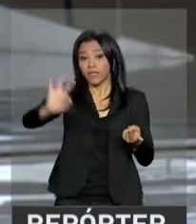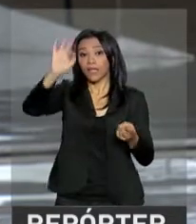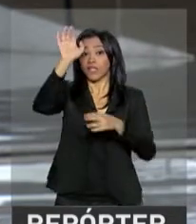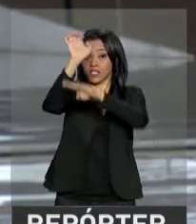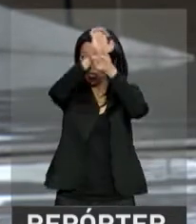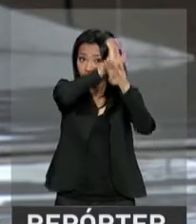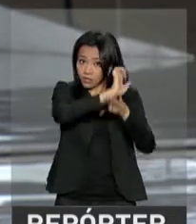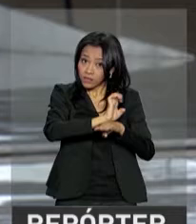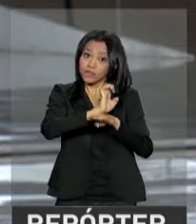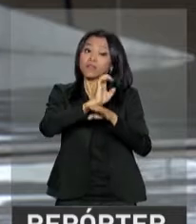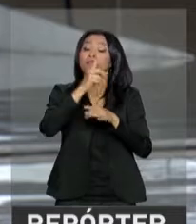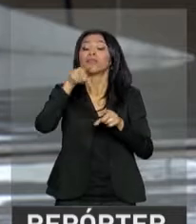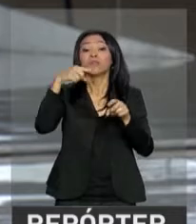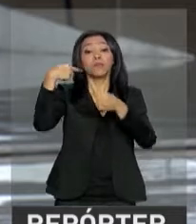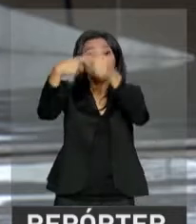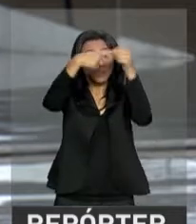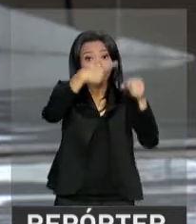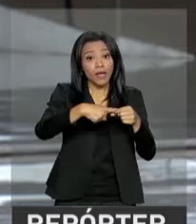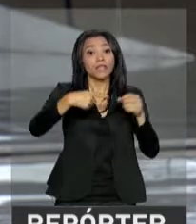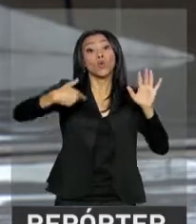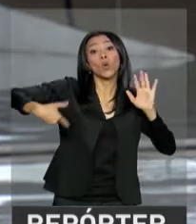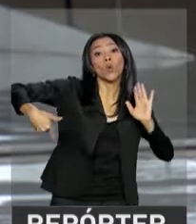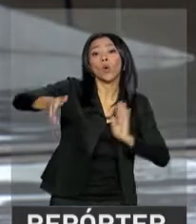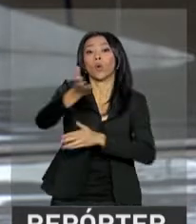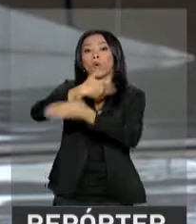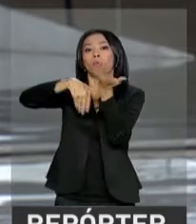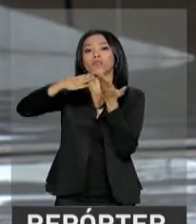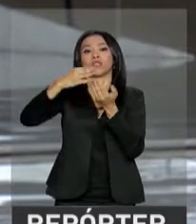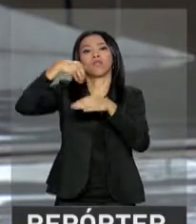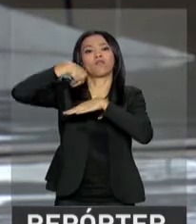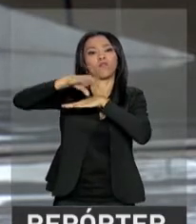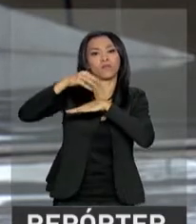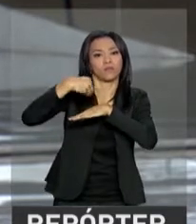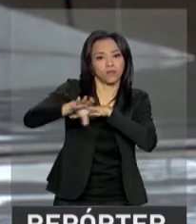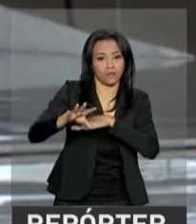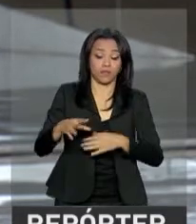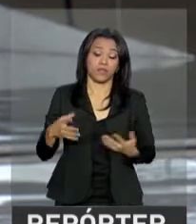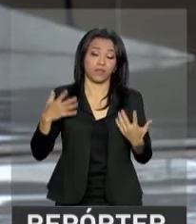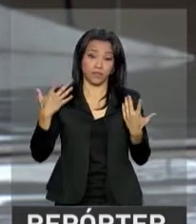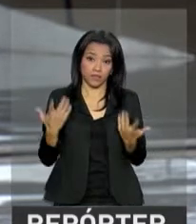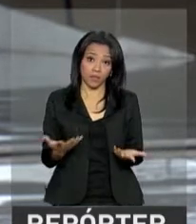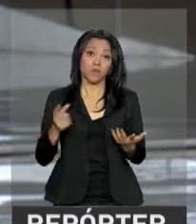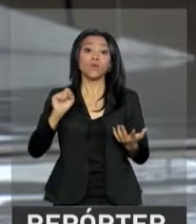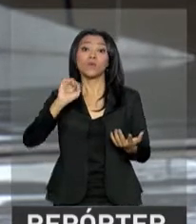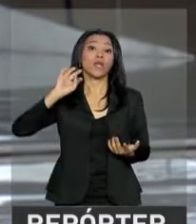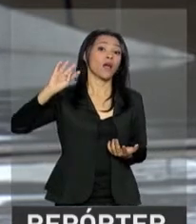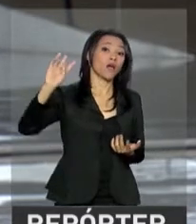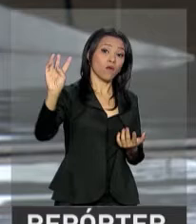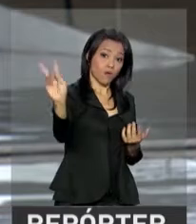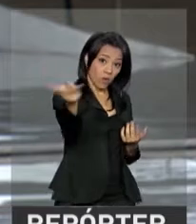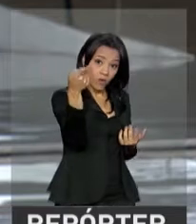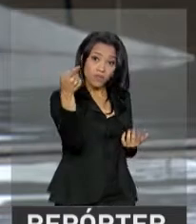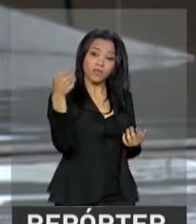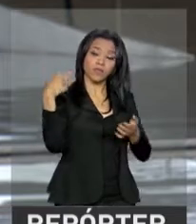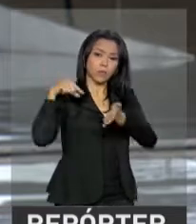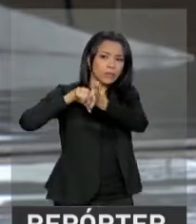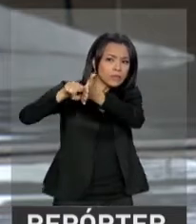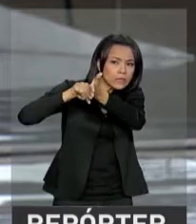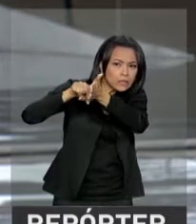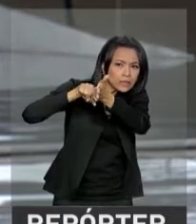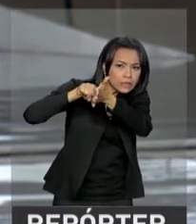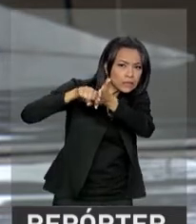combinadas ea compartilhar informações os registros de ocorrências e de investigações